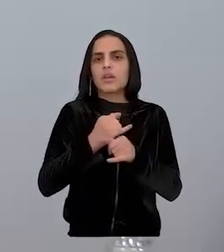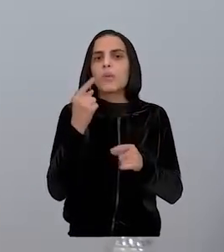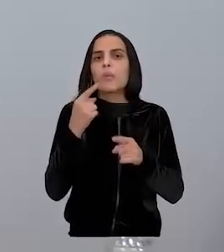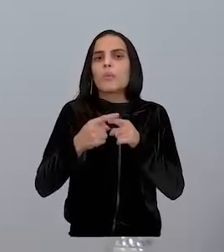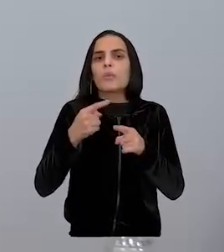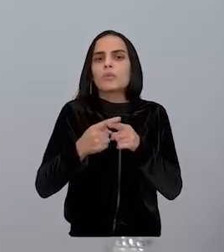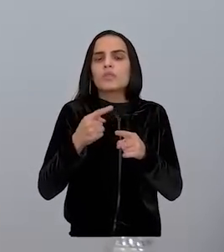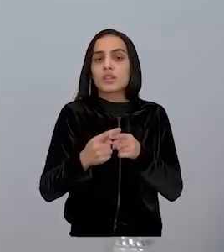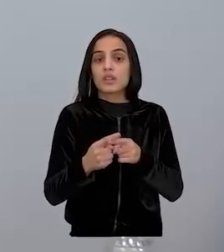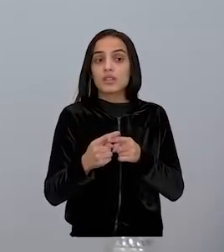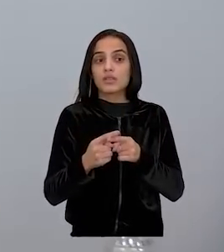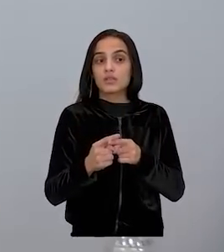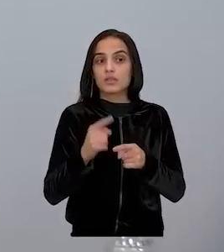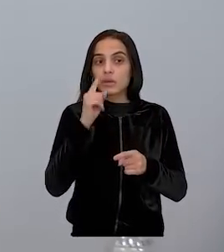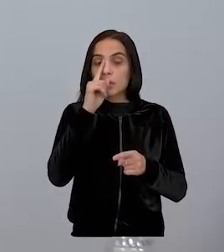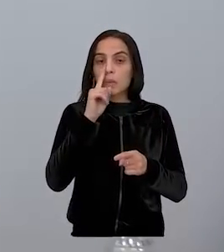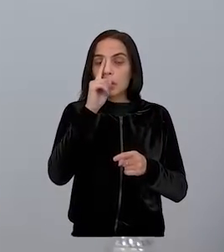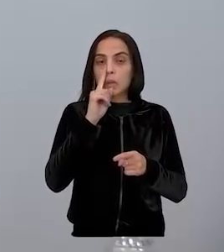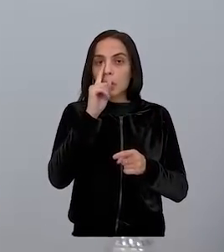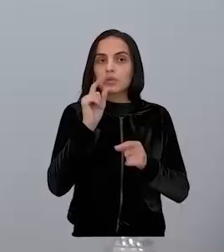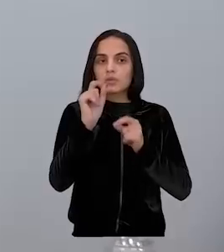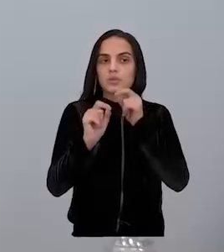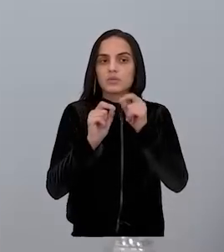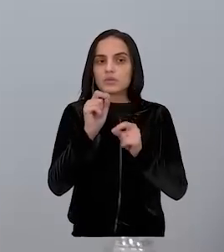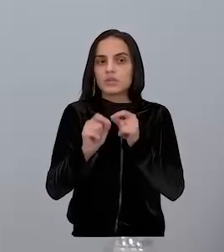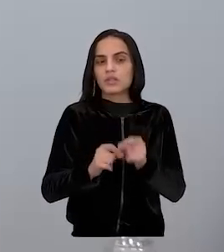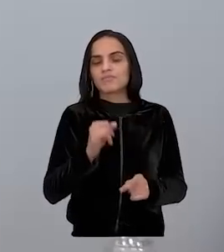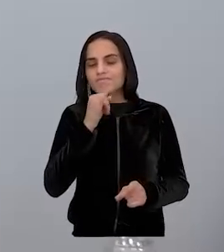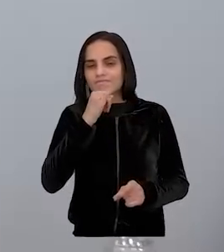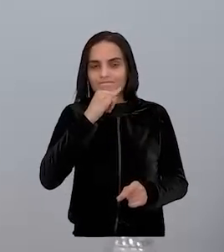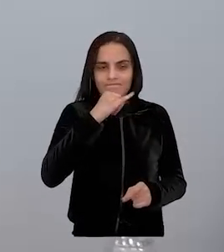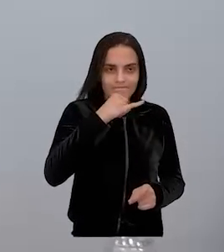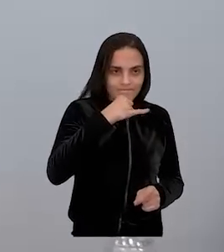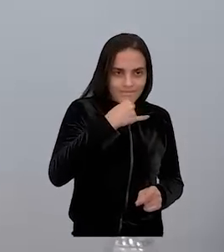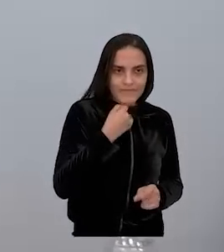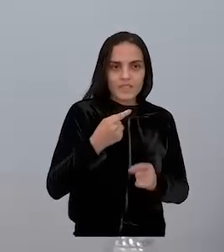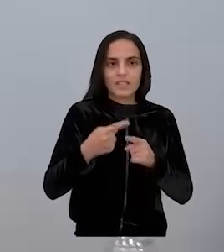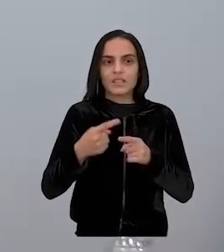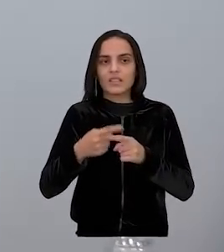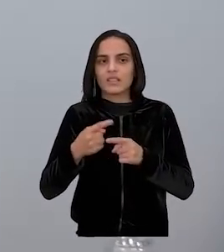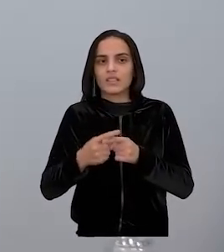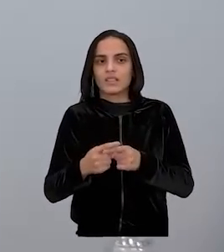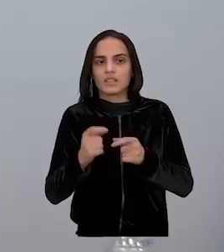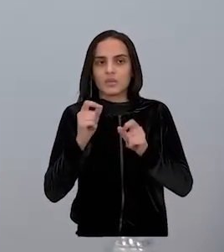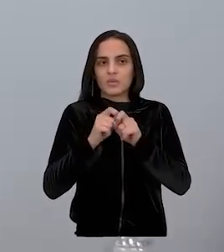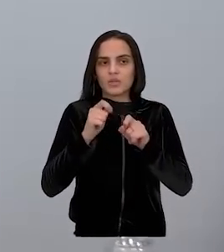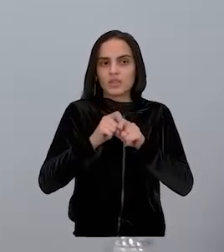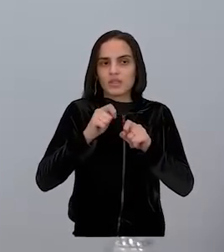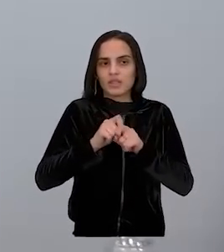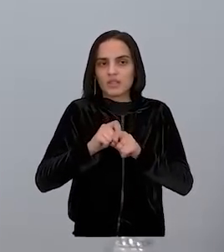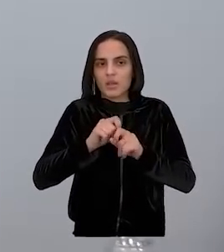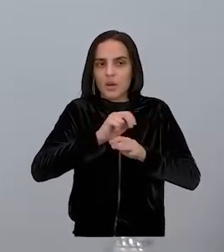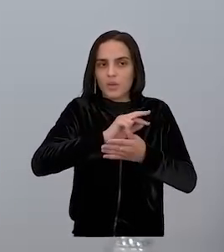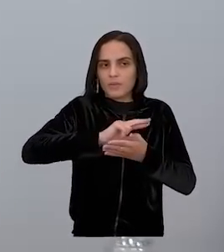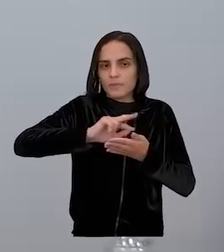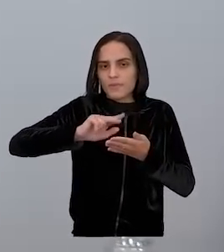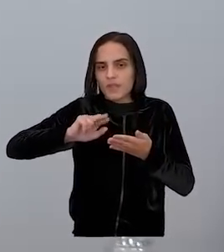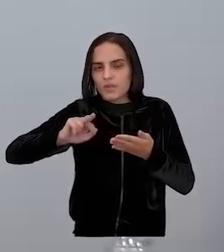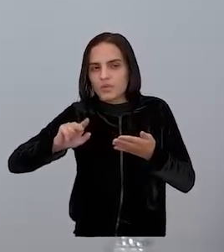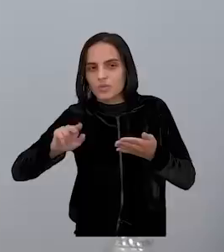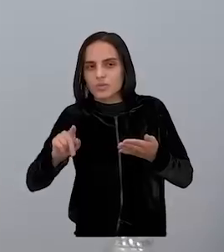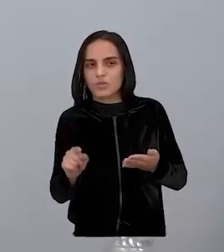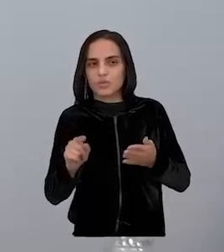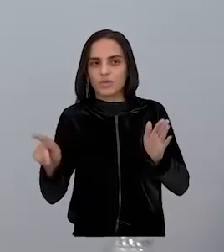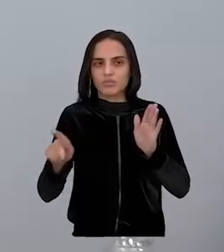é muito perigoso, assim, muito perigoso e triste, a sensualização que há na internet. Então, o tempo todo